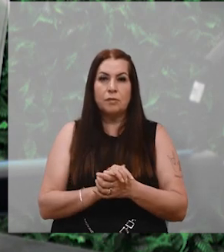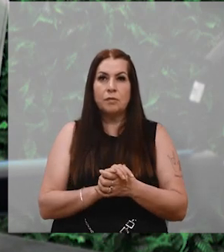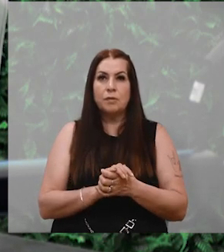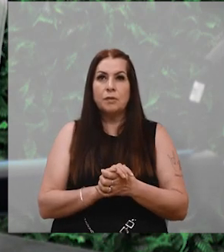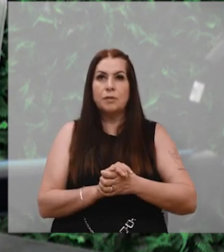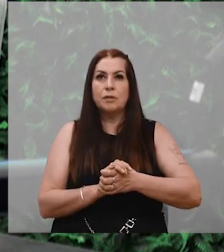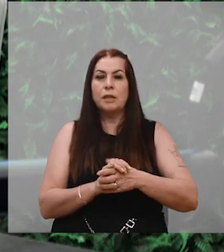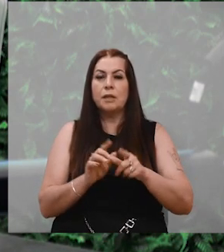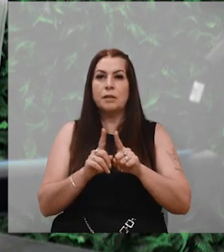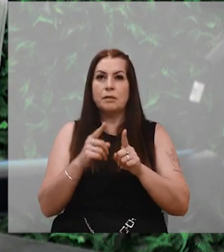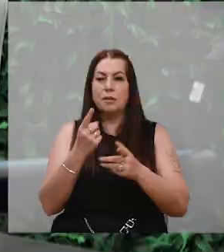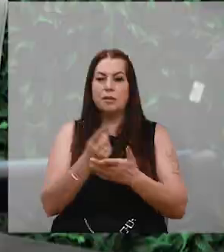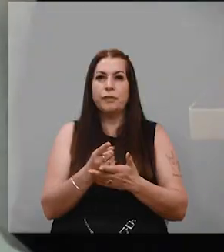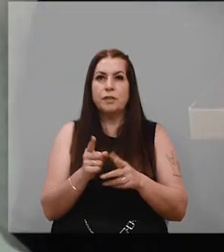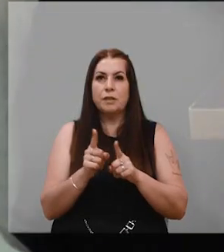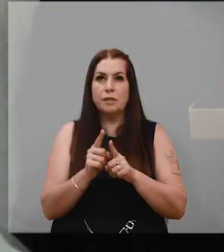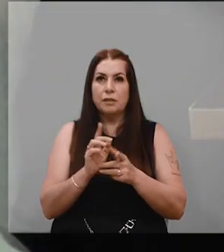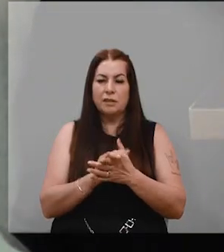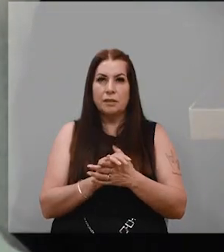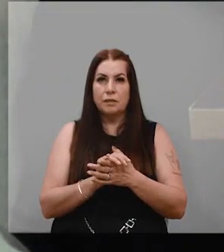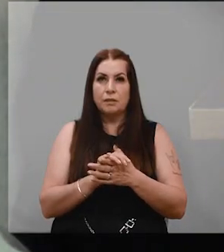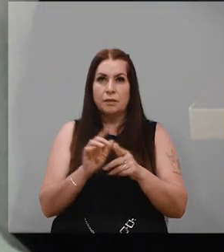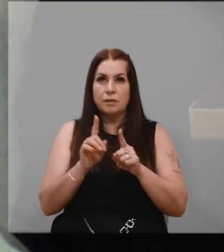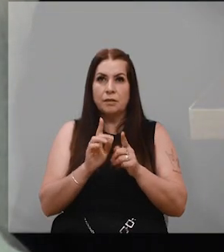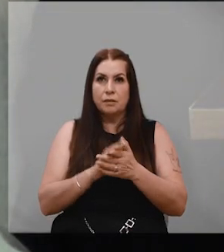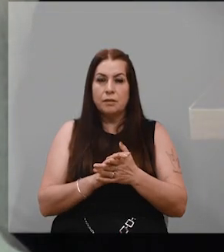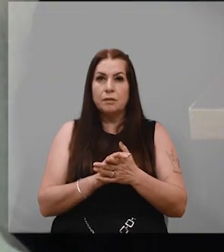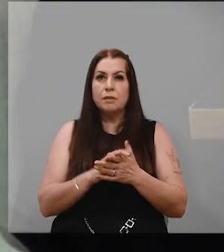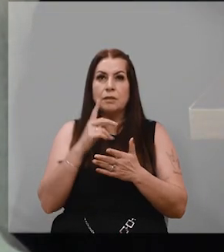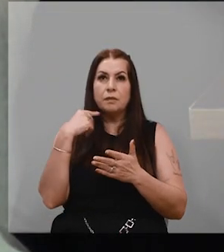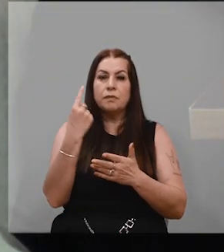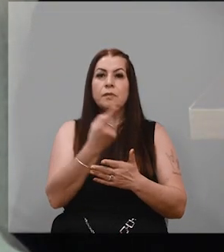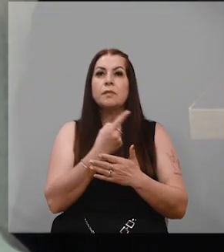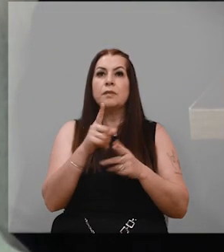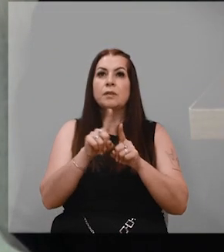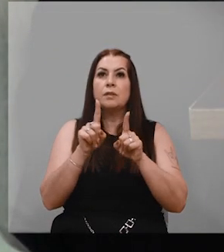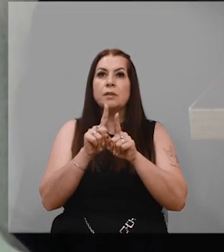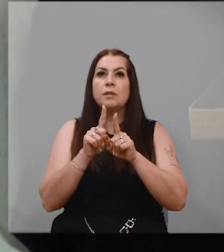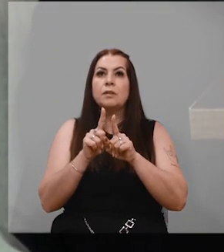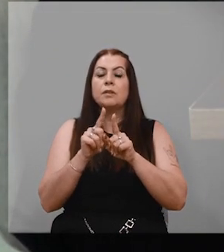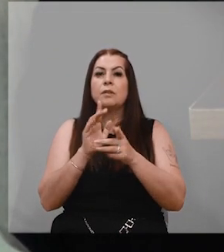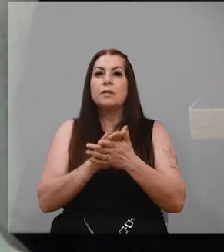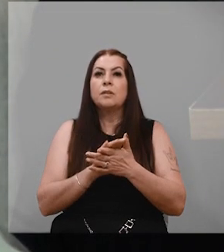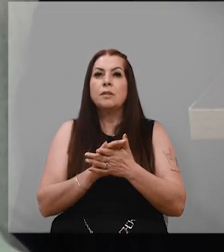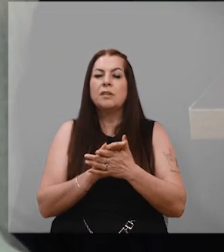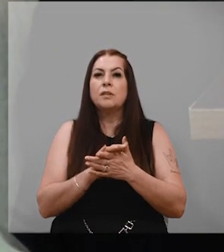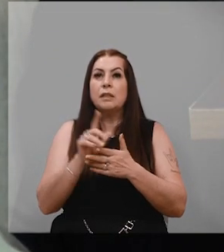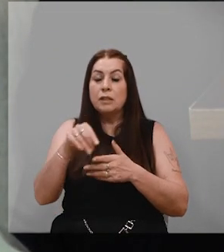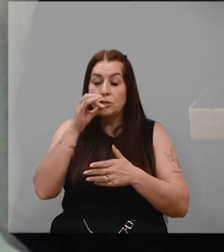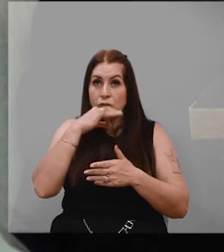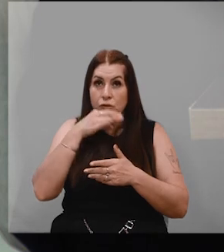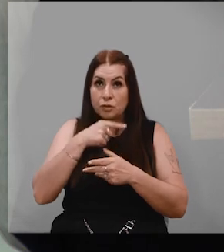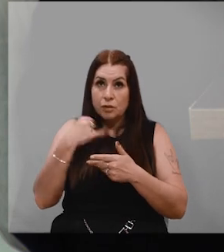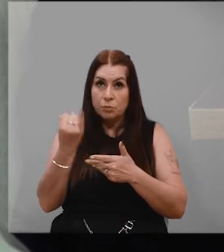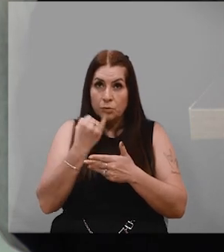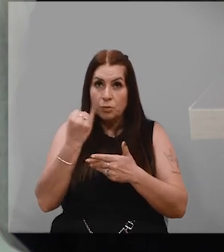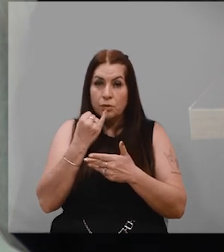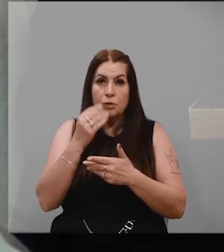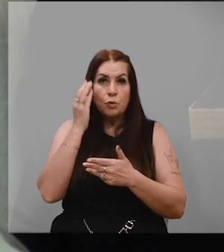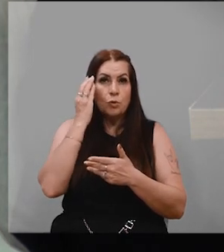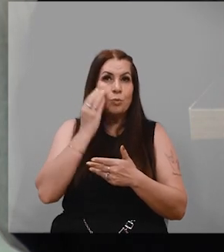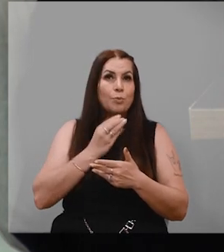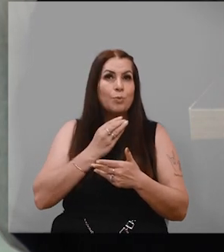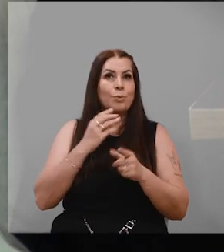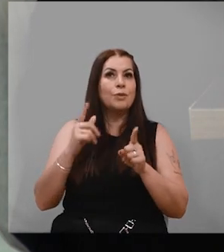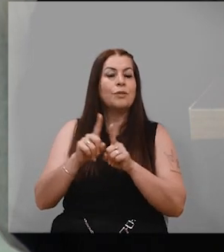Uma solene que lotou. E a gente teve, inclusive, entrega de título de cidadão a 2 políticos daqui de Caxias importantes, né? O Búrigo e o